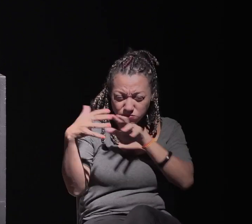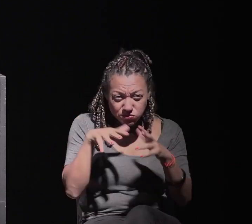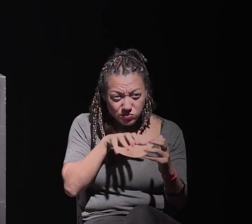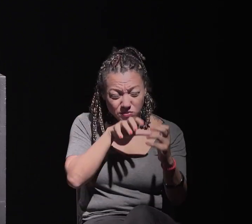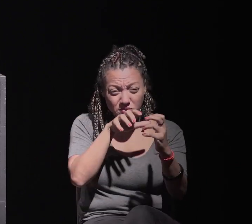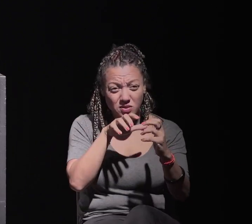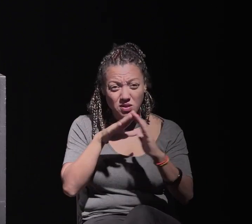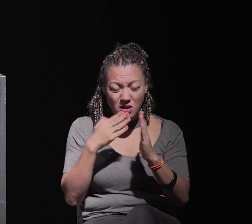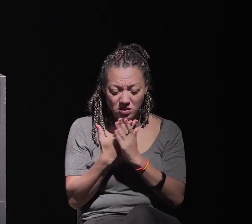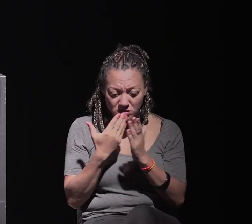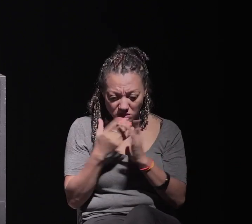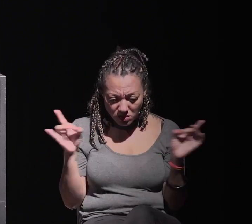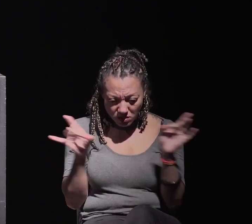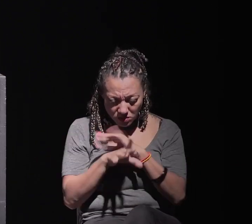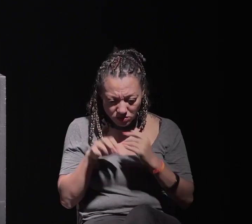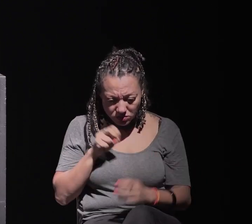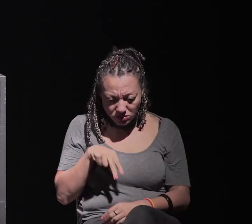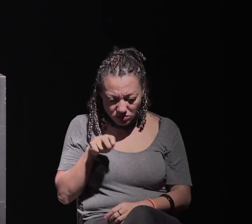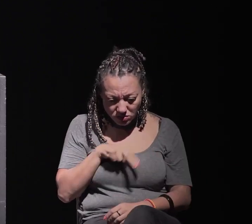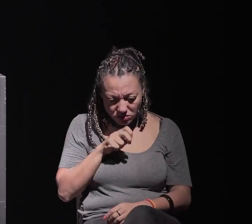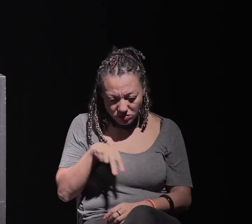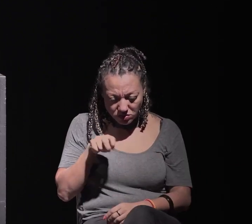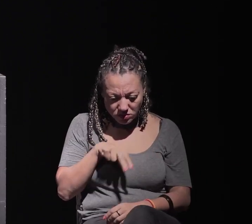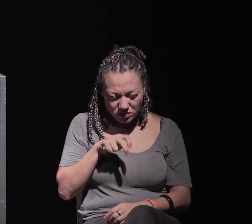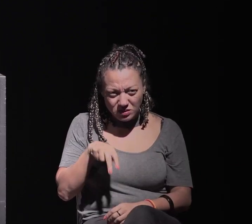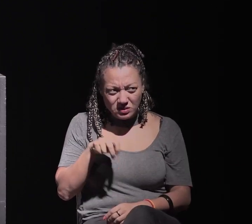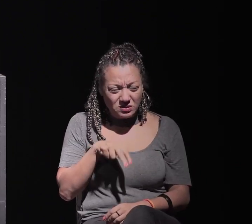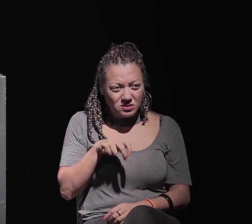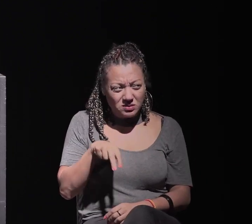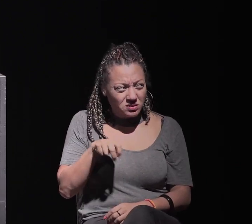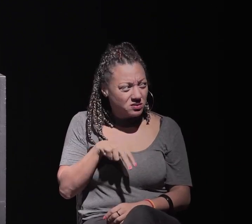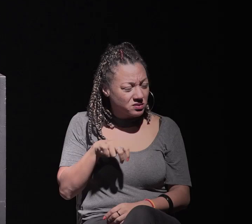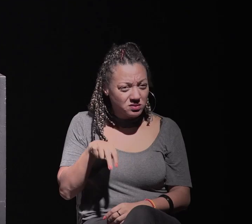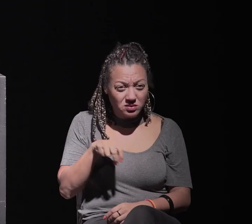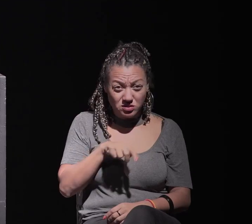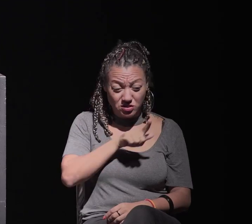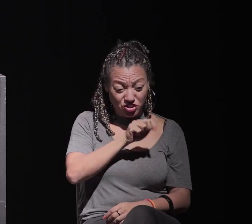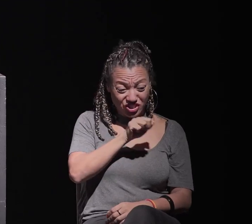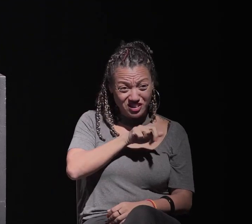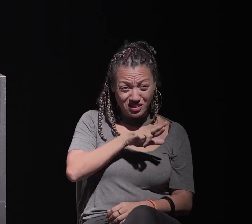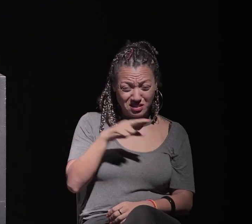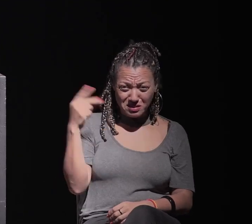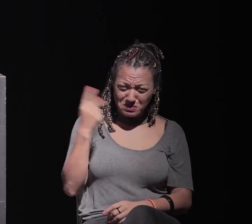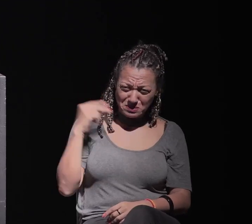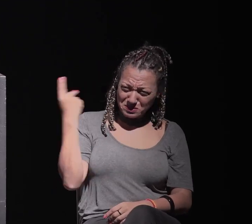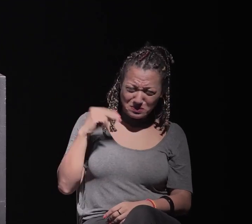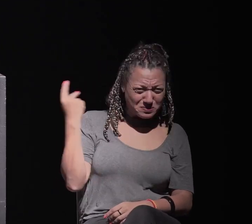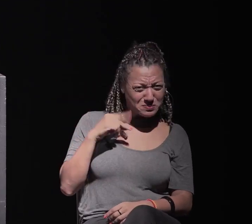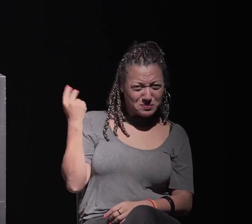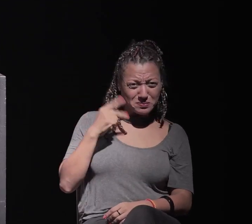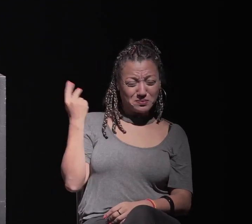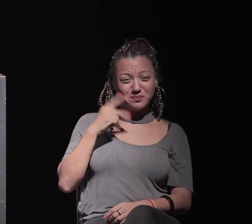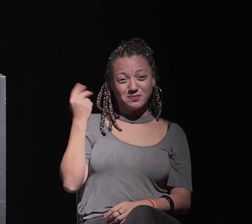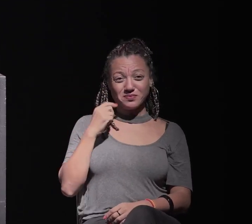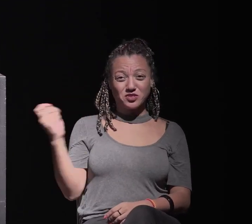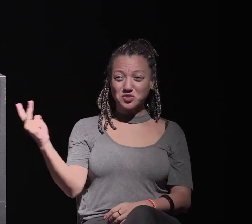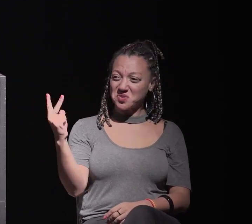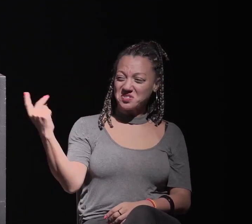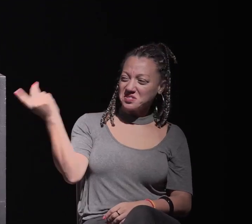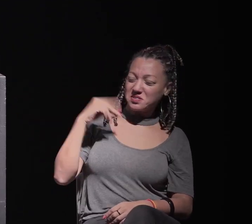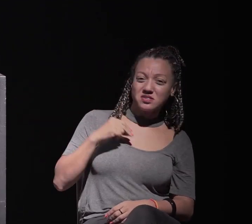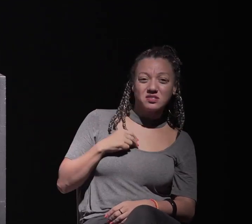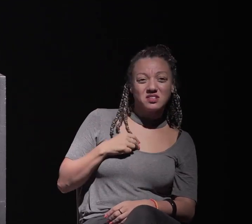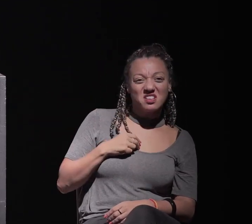da escola, no caminho de casa, Genir e outros 2 me agrediram com pedras.